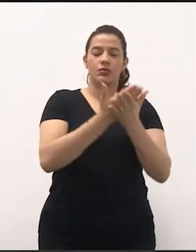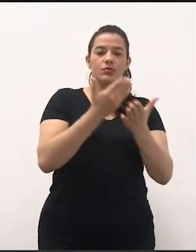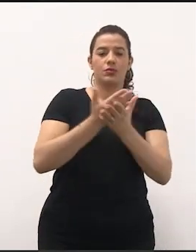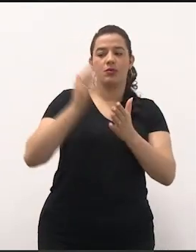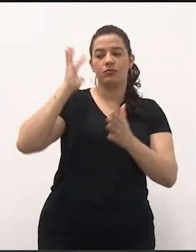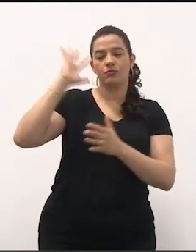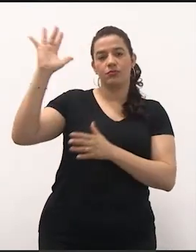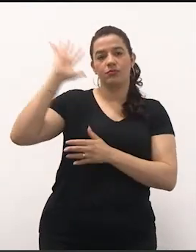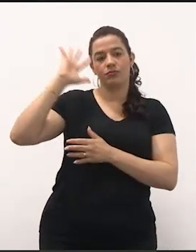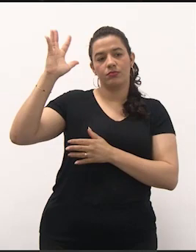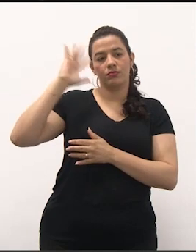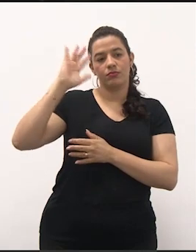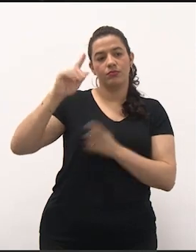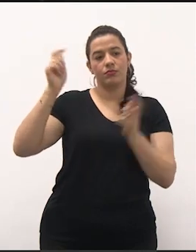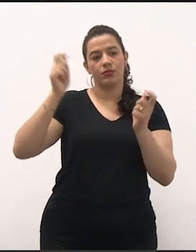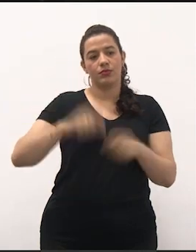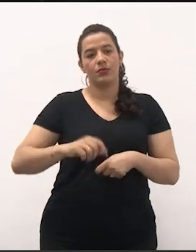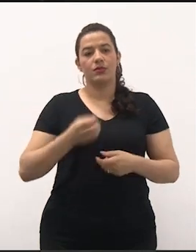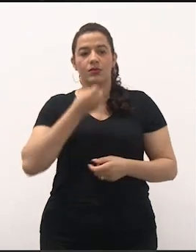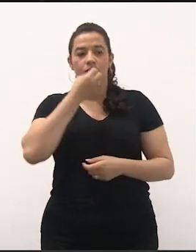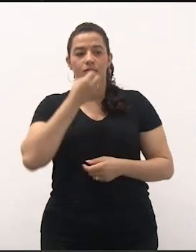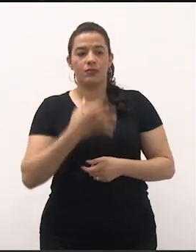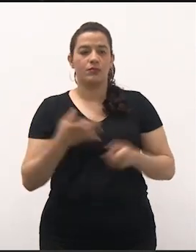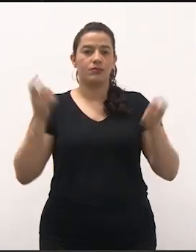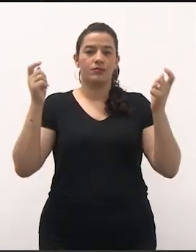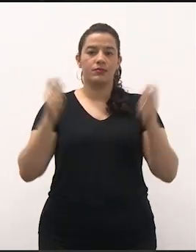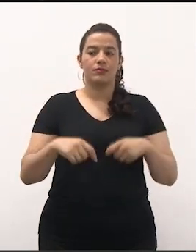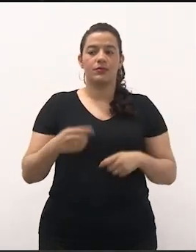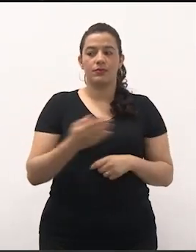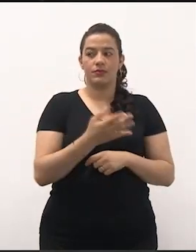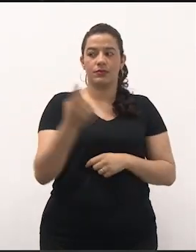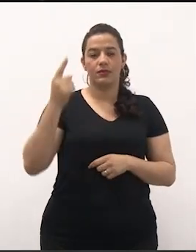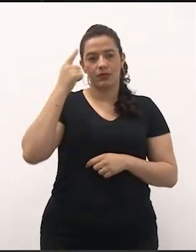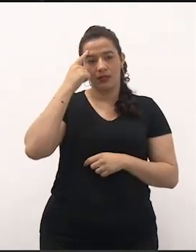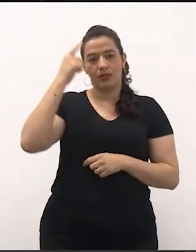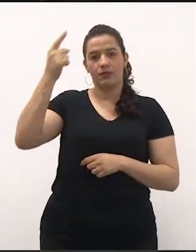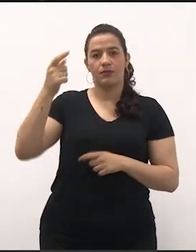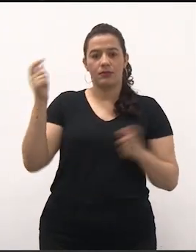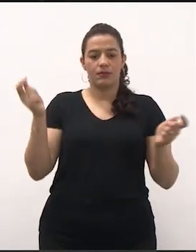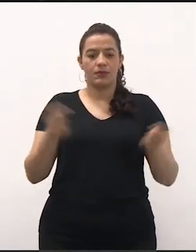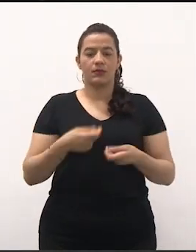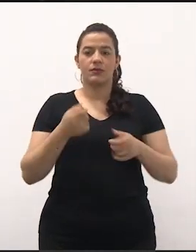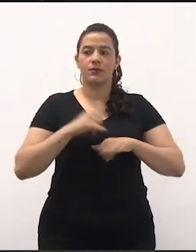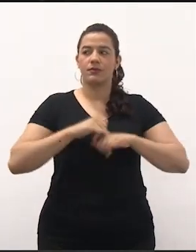em realizar sejam muito boas. E lembrar, né, que a gente lançou